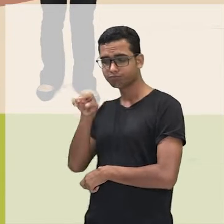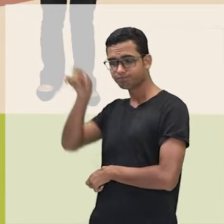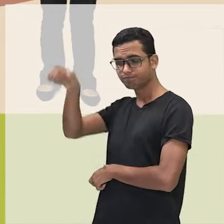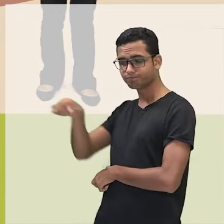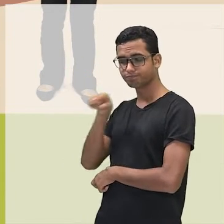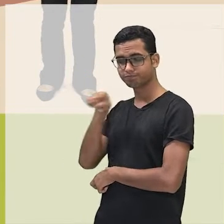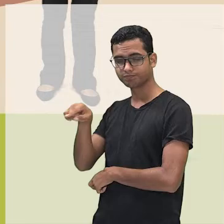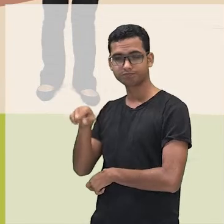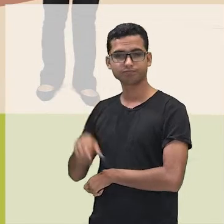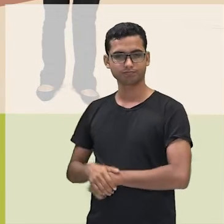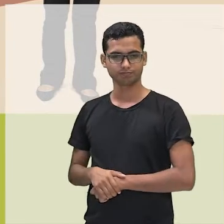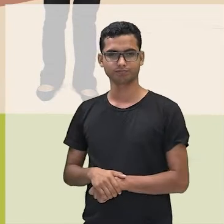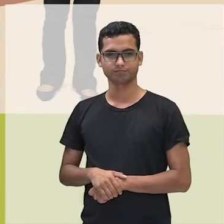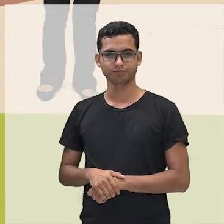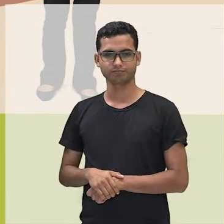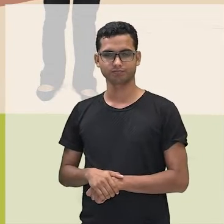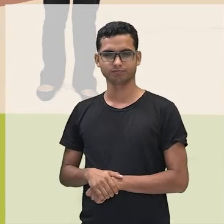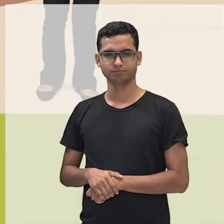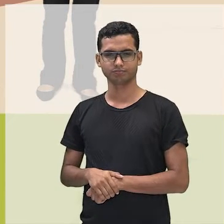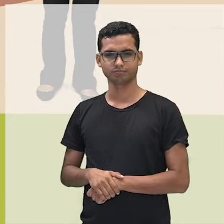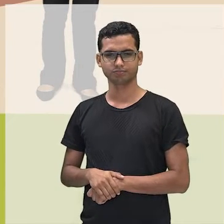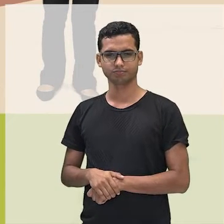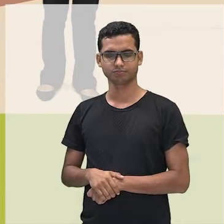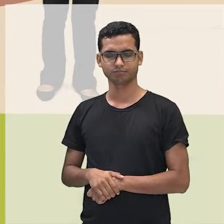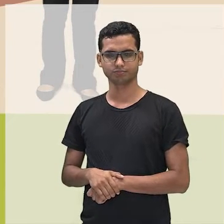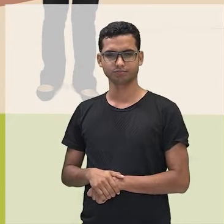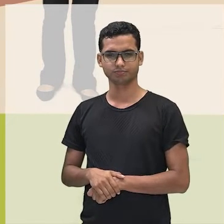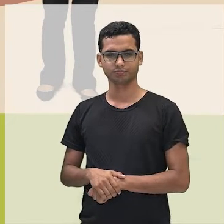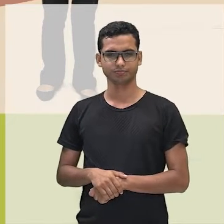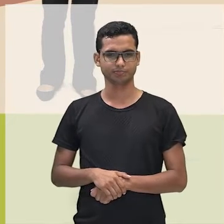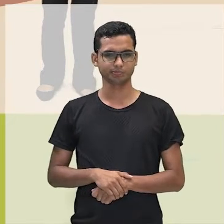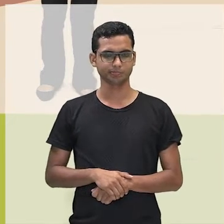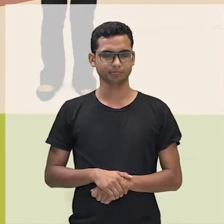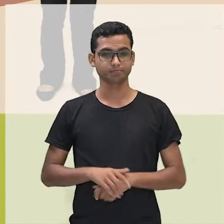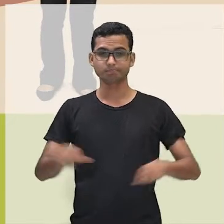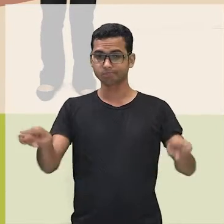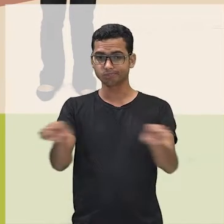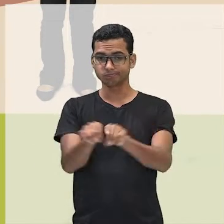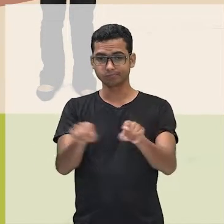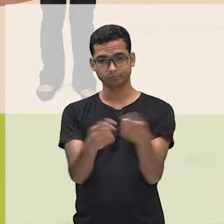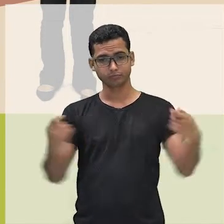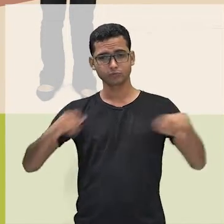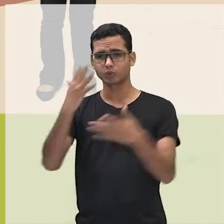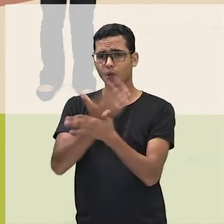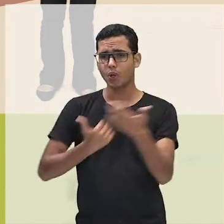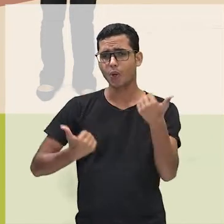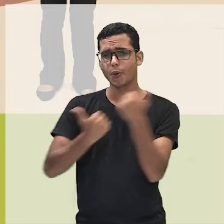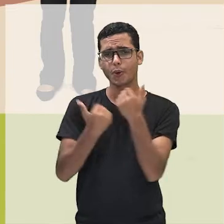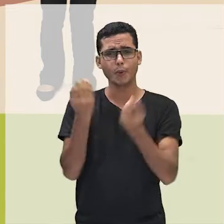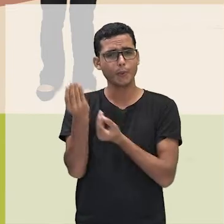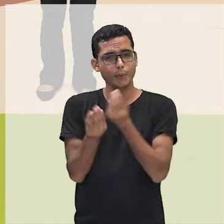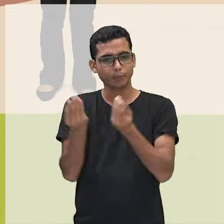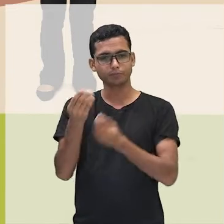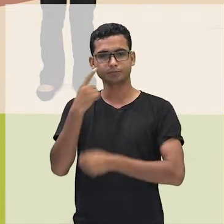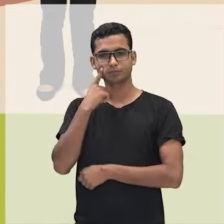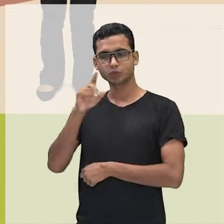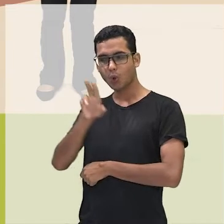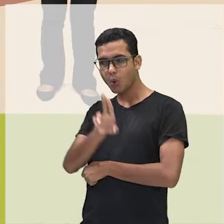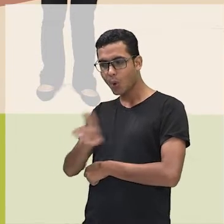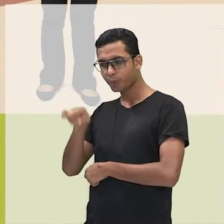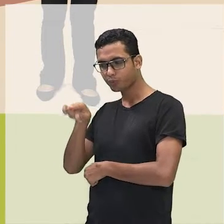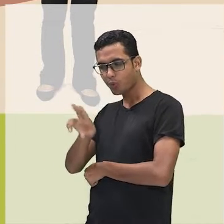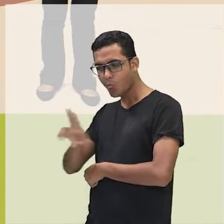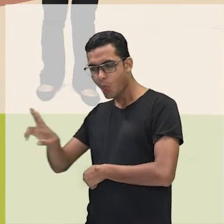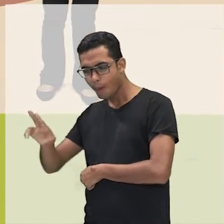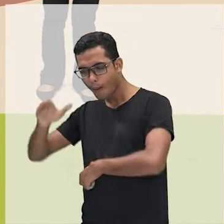Eu conheço a Victoria. Mas eu poderia substituir o nome da